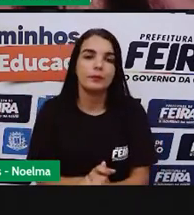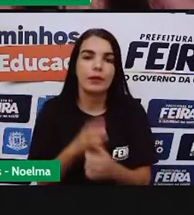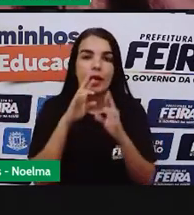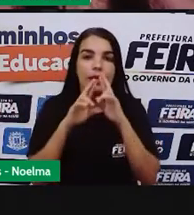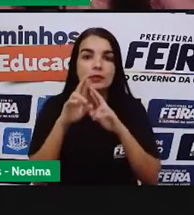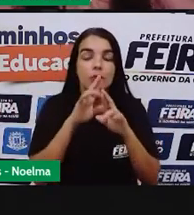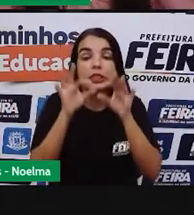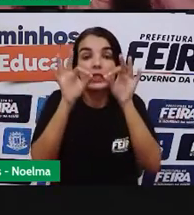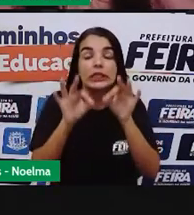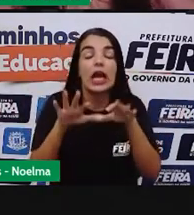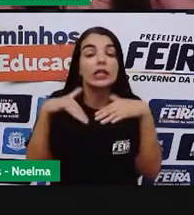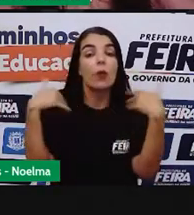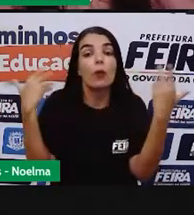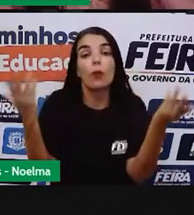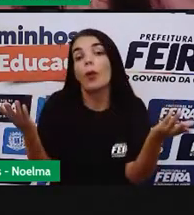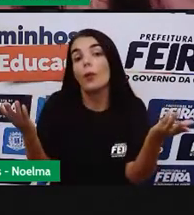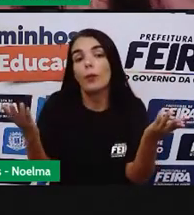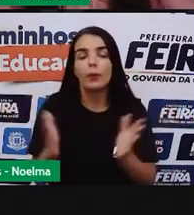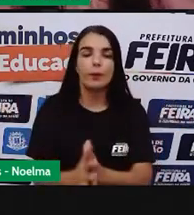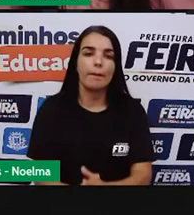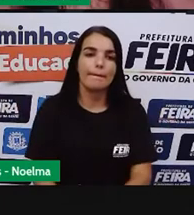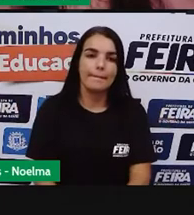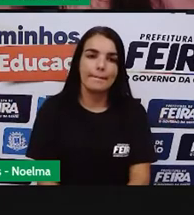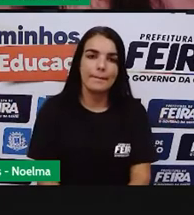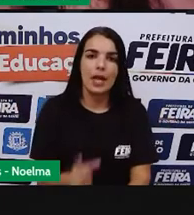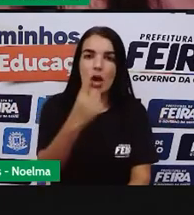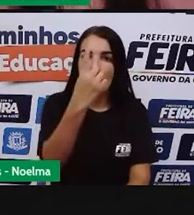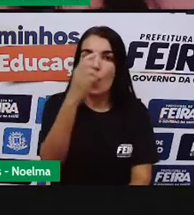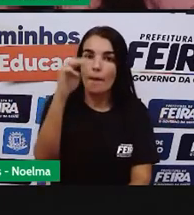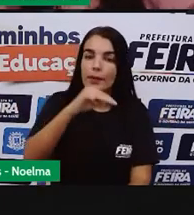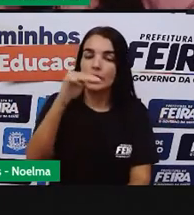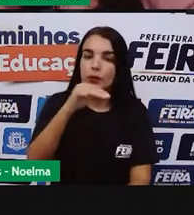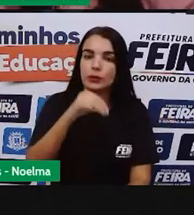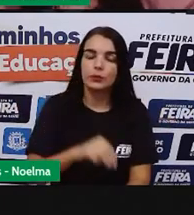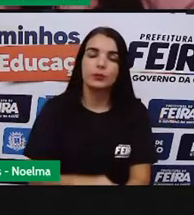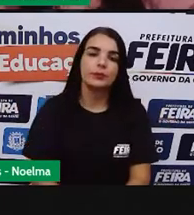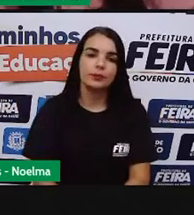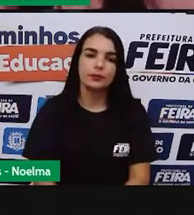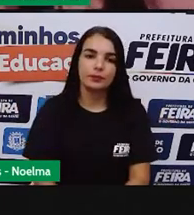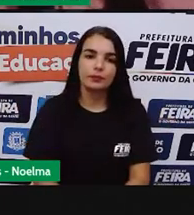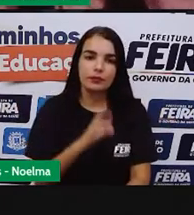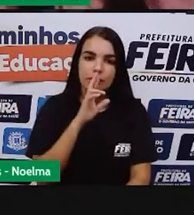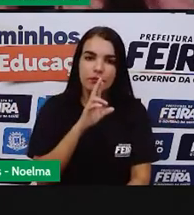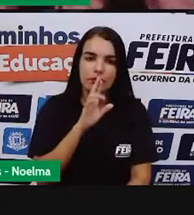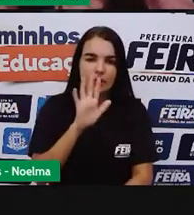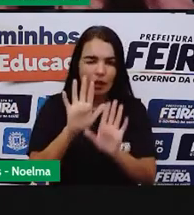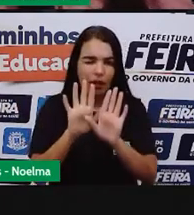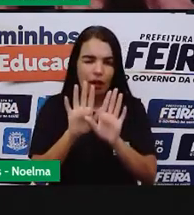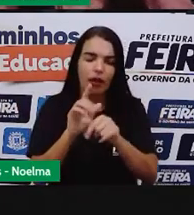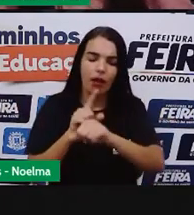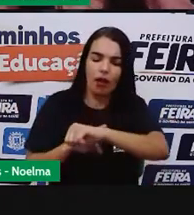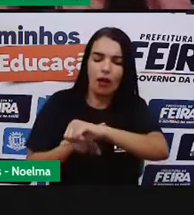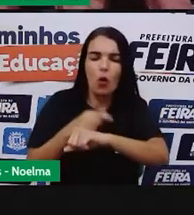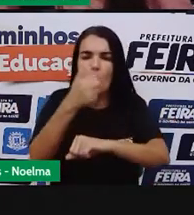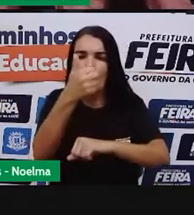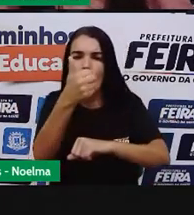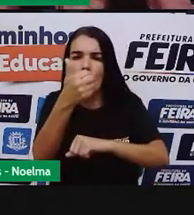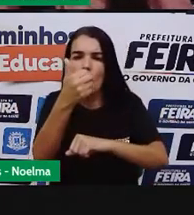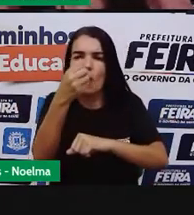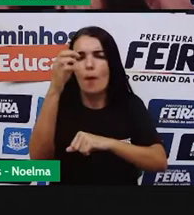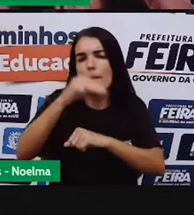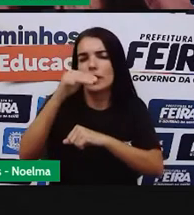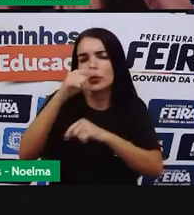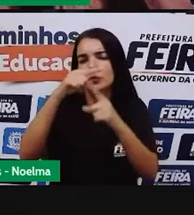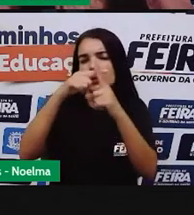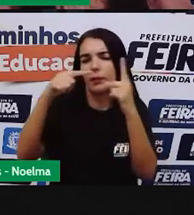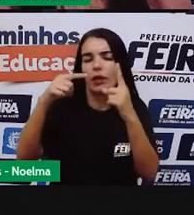Qual seria aí a resposta? Um minuto para vocês. Eu vou dar um tempinho mais, porque como